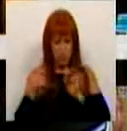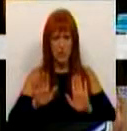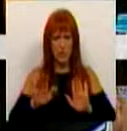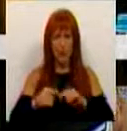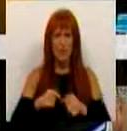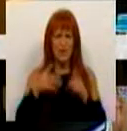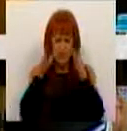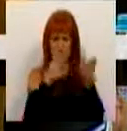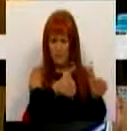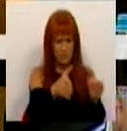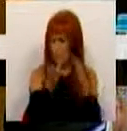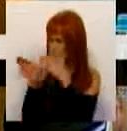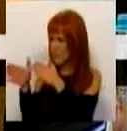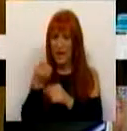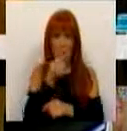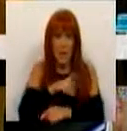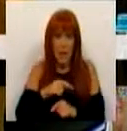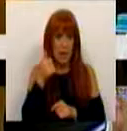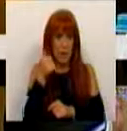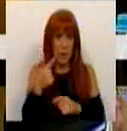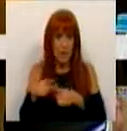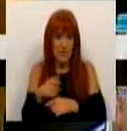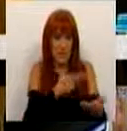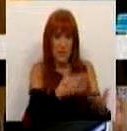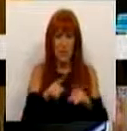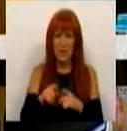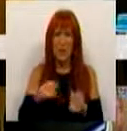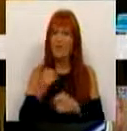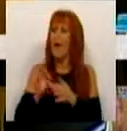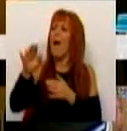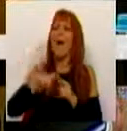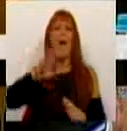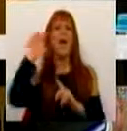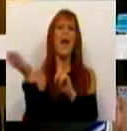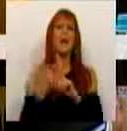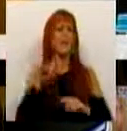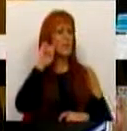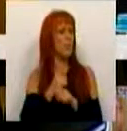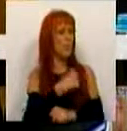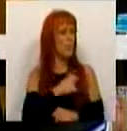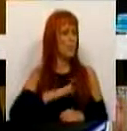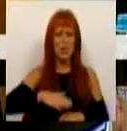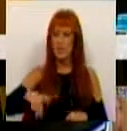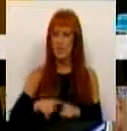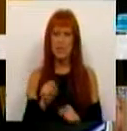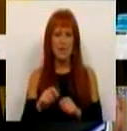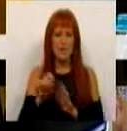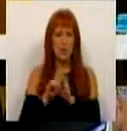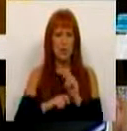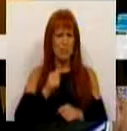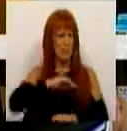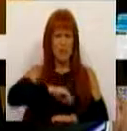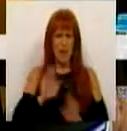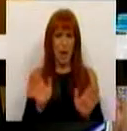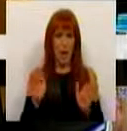mas não desfoquem, porque quem perde é a biodiversidade. Que não sejam lançados anátemas sobre os vigilantes da natureza e o seu estatuto